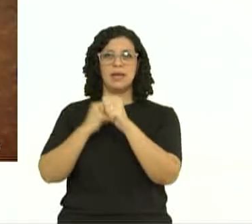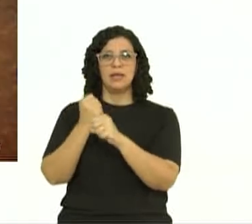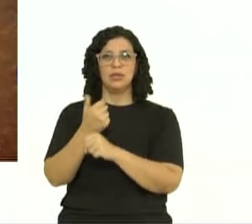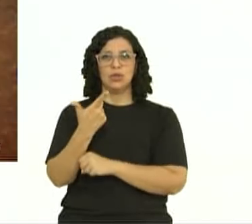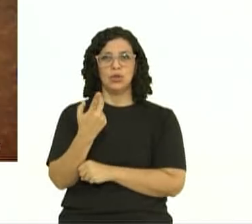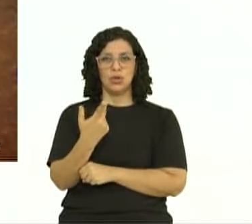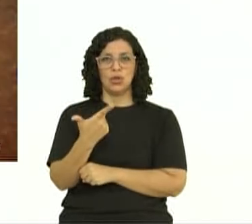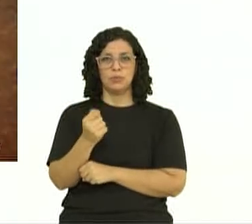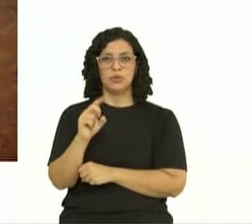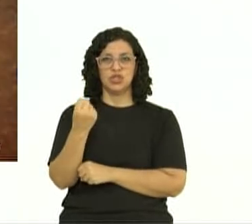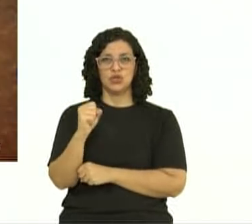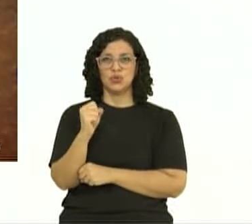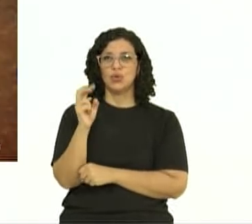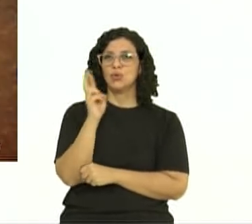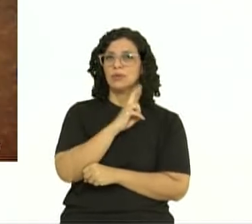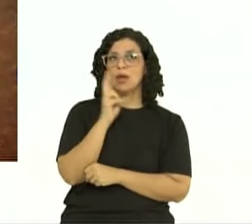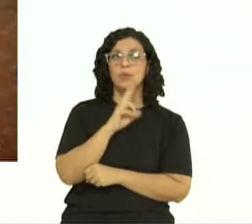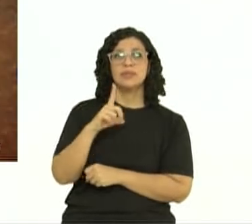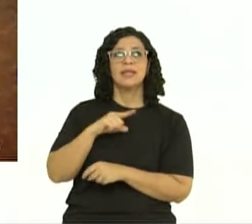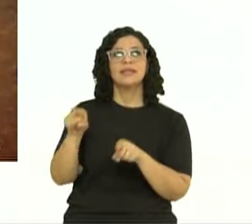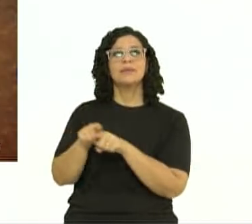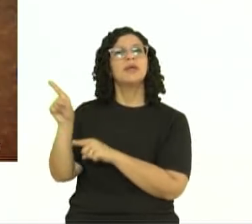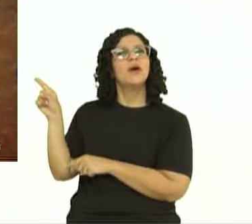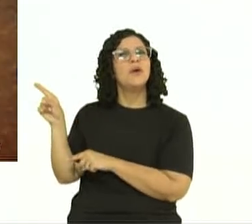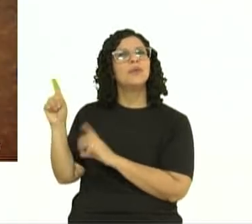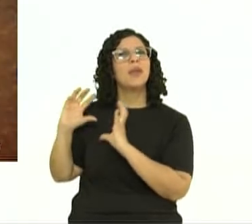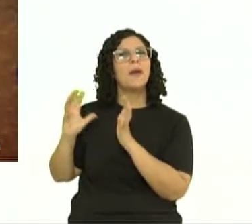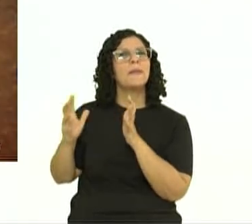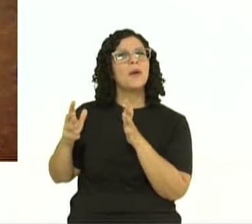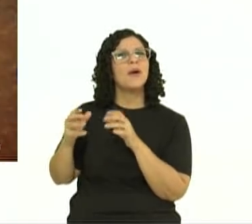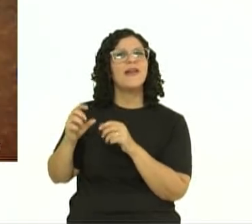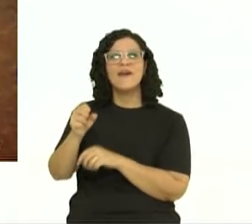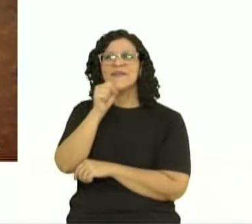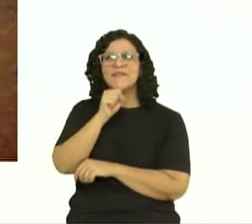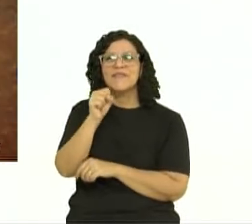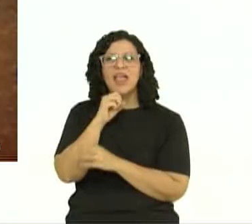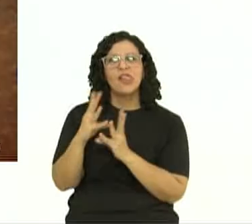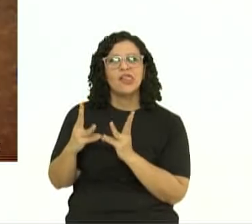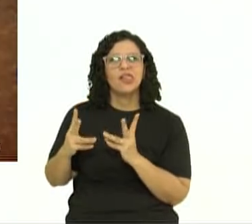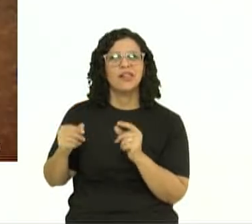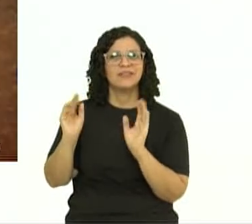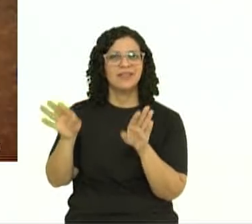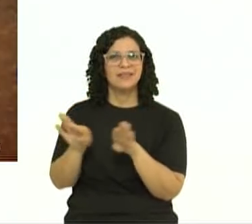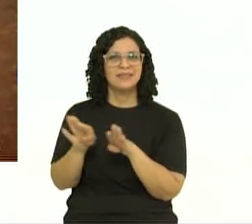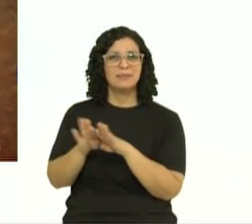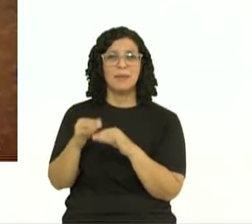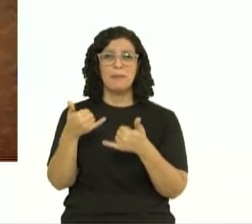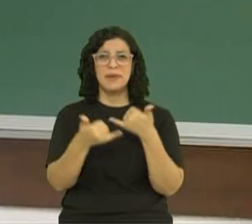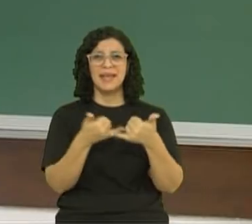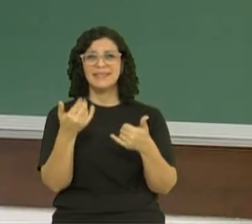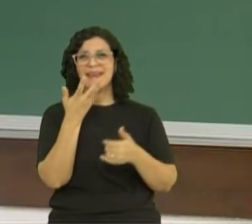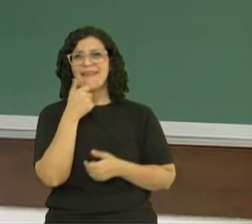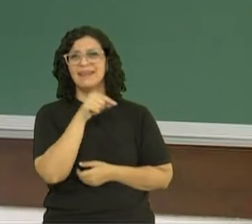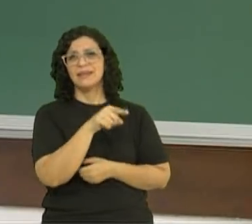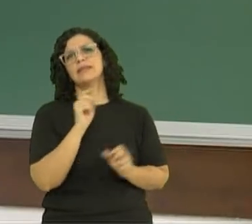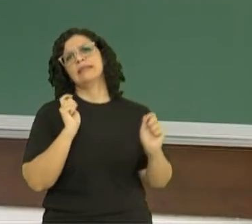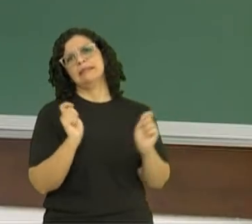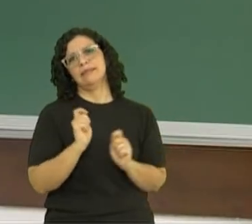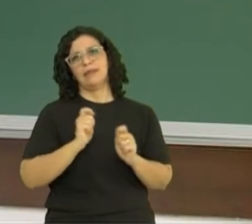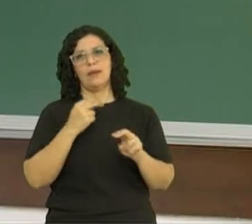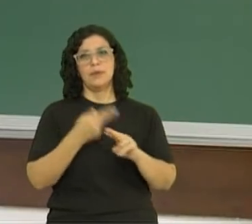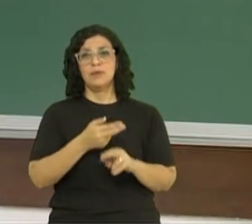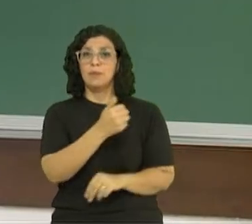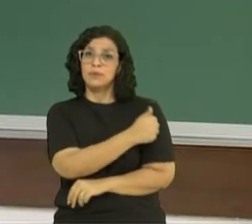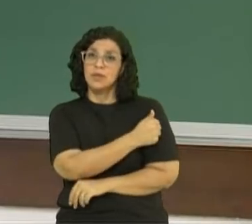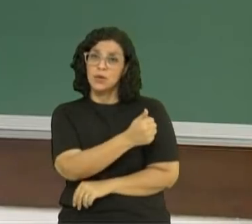né? Então, tem a bola aqui, mas também temos a outra imagem, né, bola utilizada aí em campinhos aí pelos